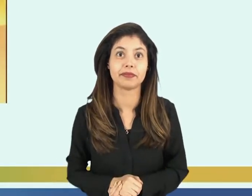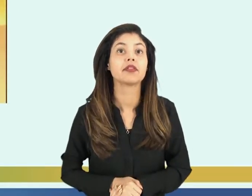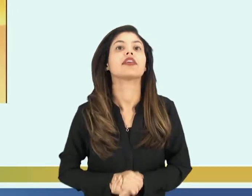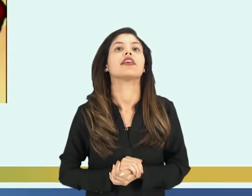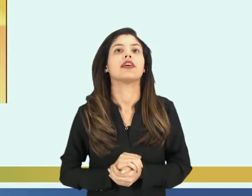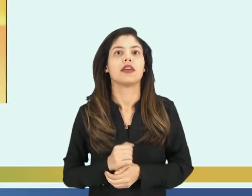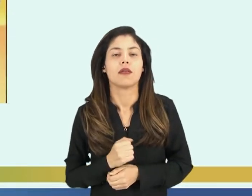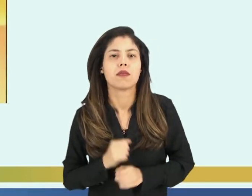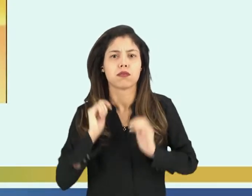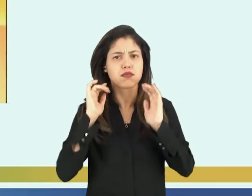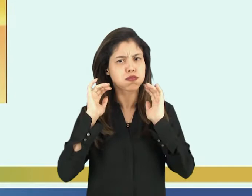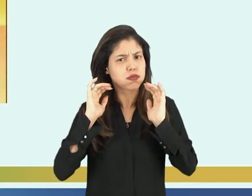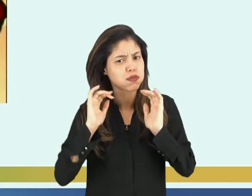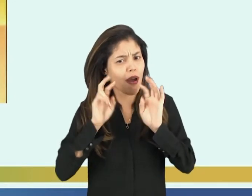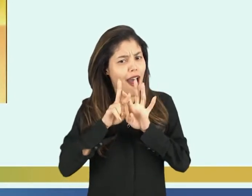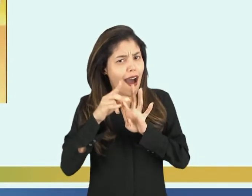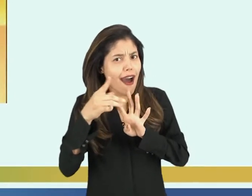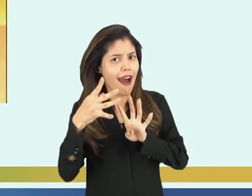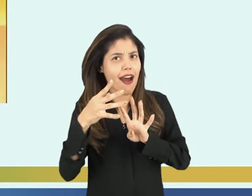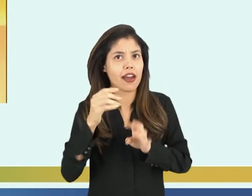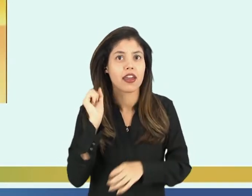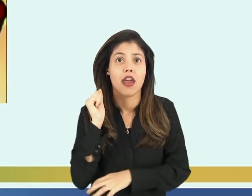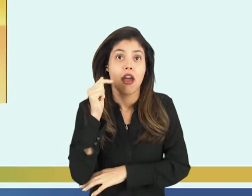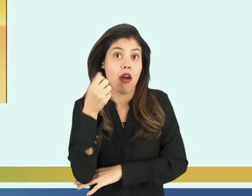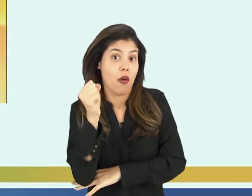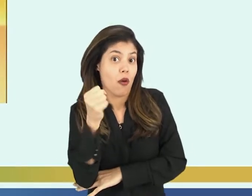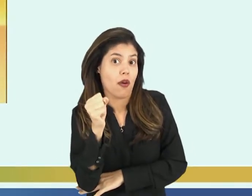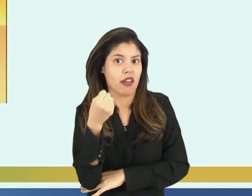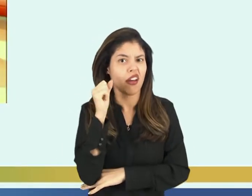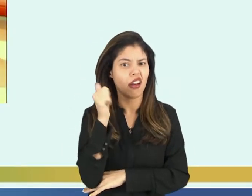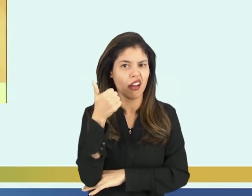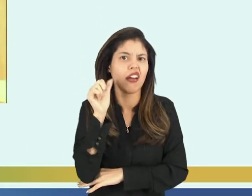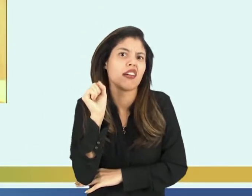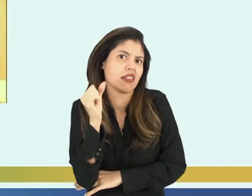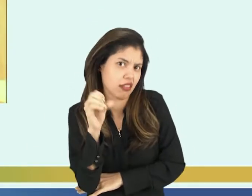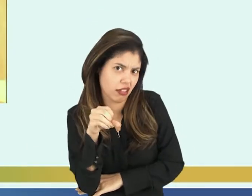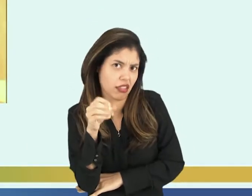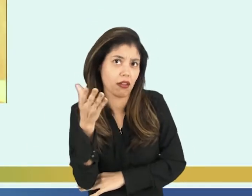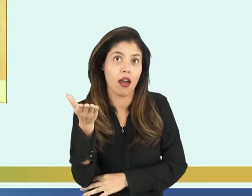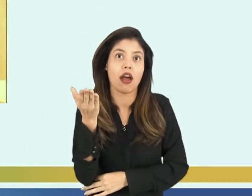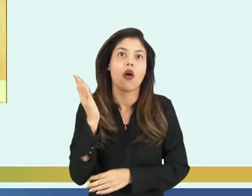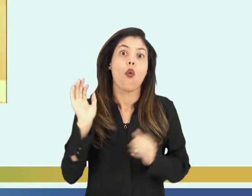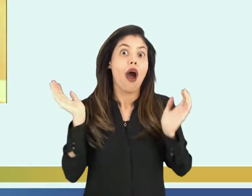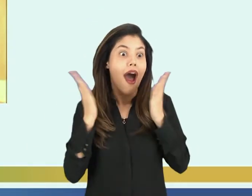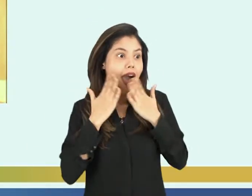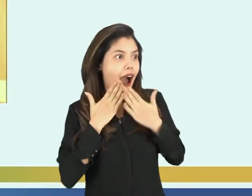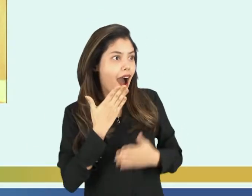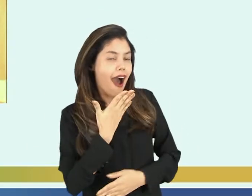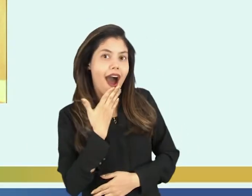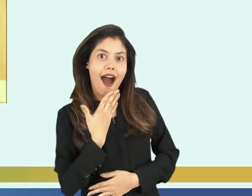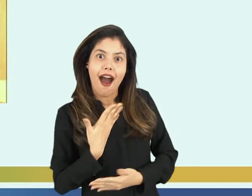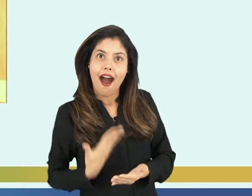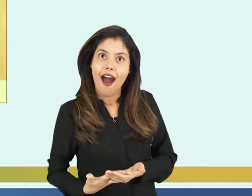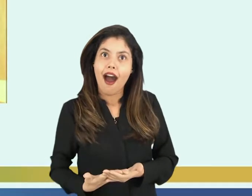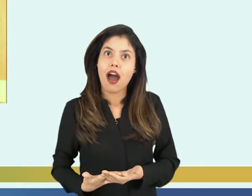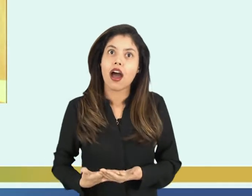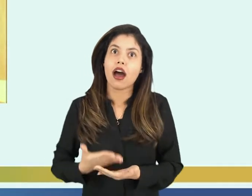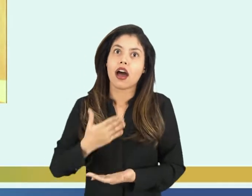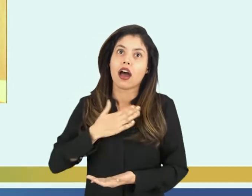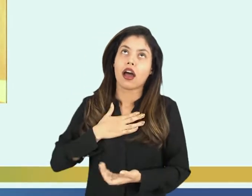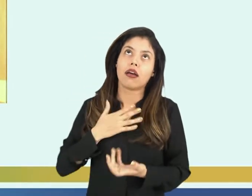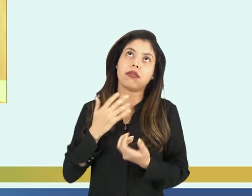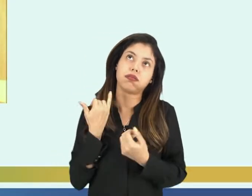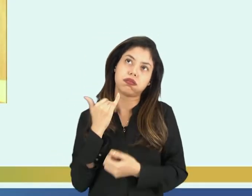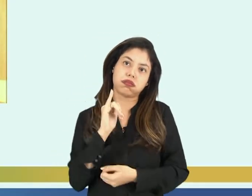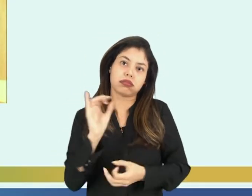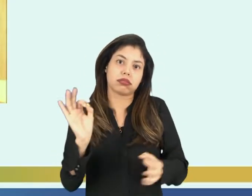15, 16, 17, 18. Uau! Está acabando